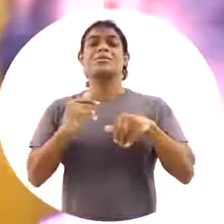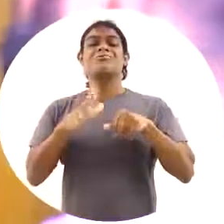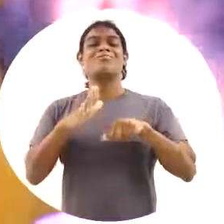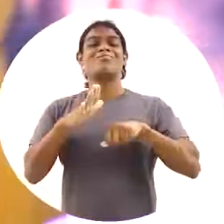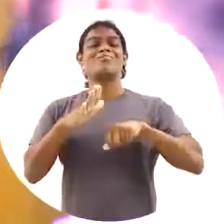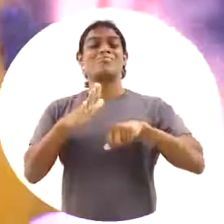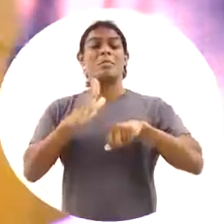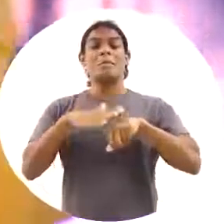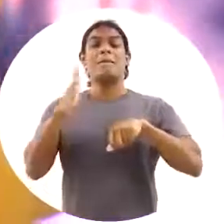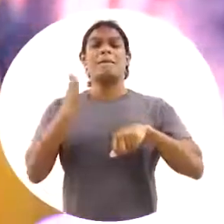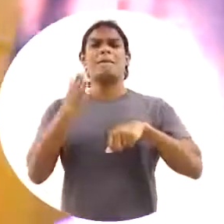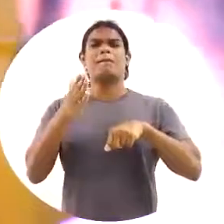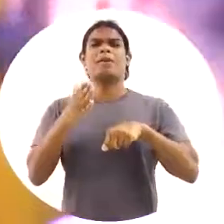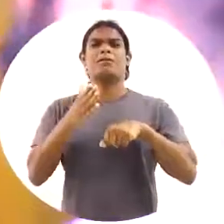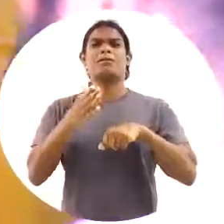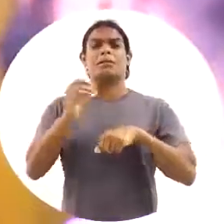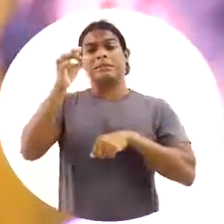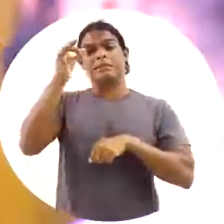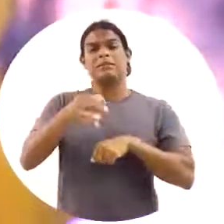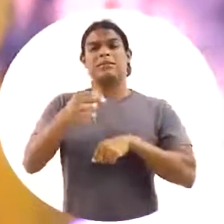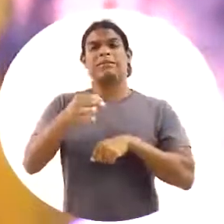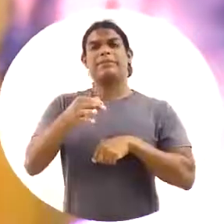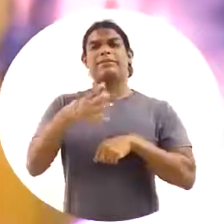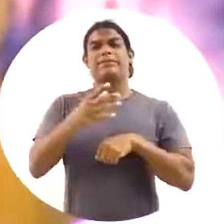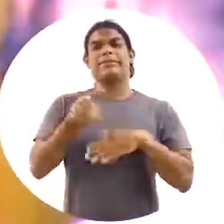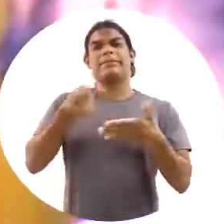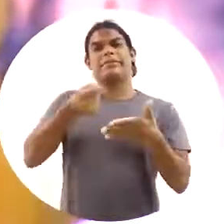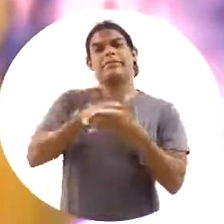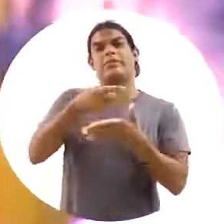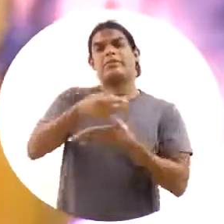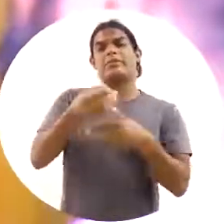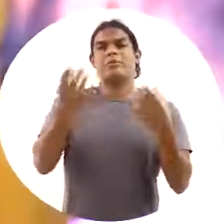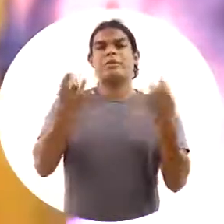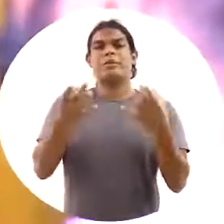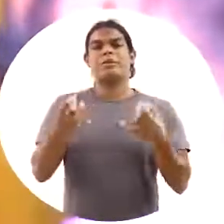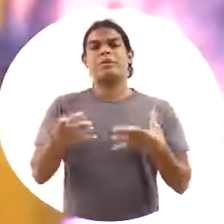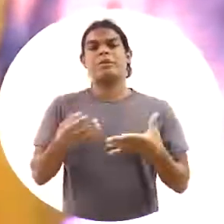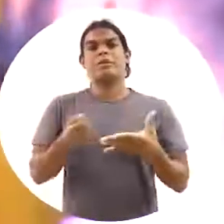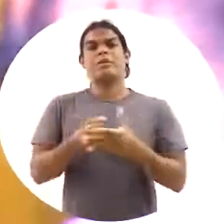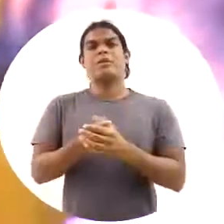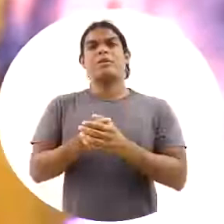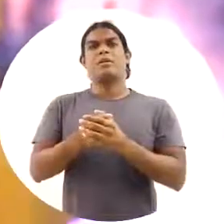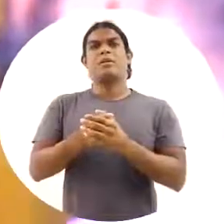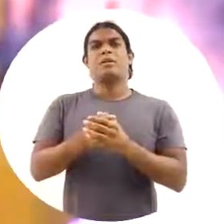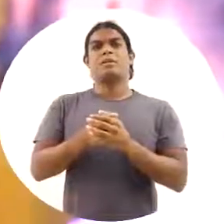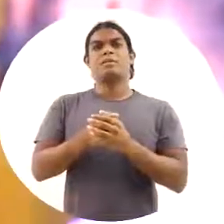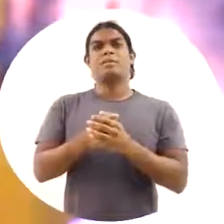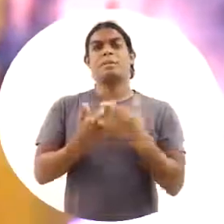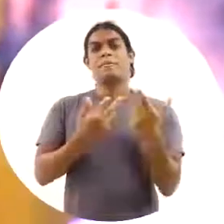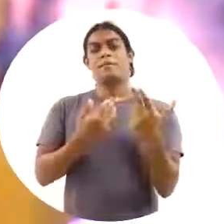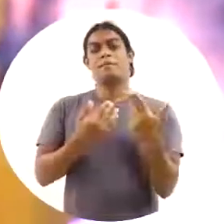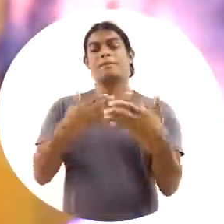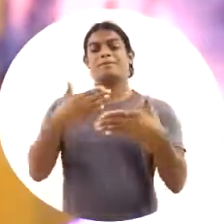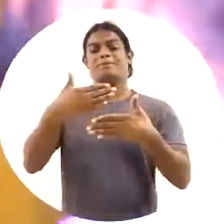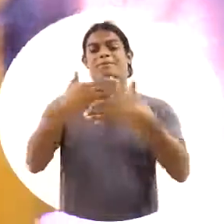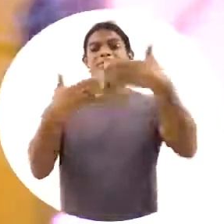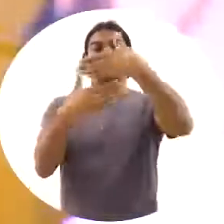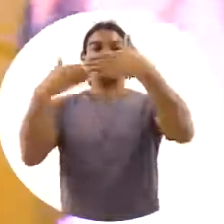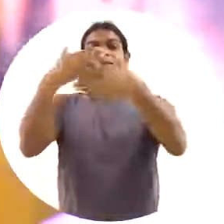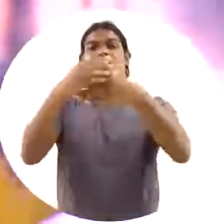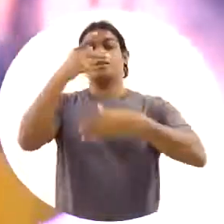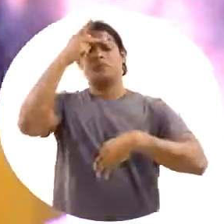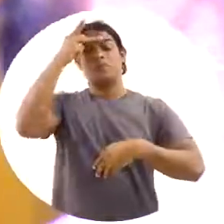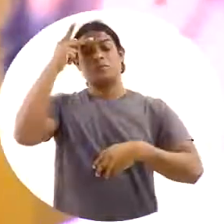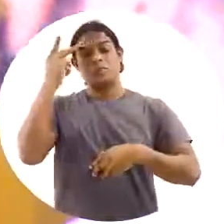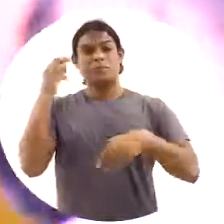dizer, sustentável, né, mais ecologicamente correta, do que você comprar construir a mesma parede com tijolo que vem de pessoas que trabalham 12